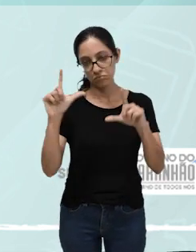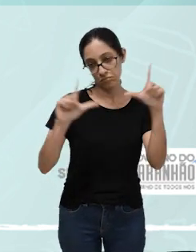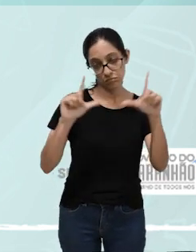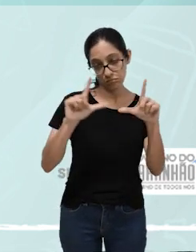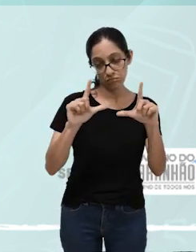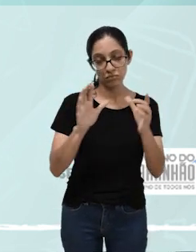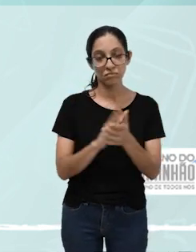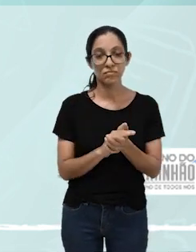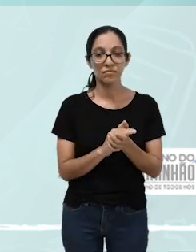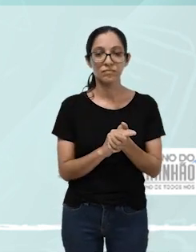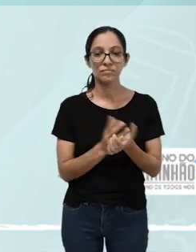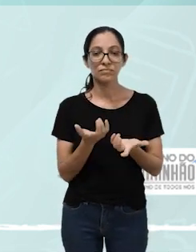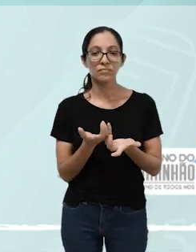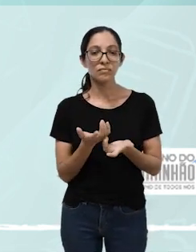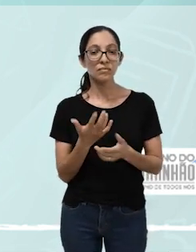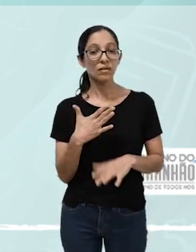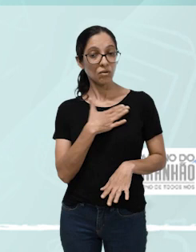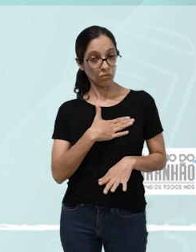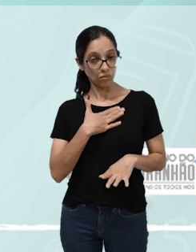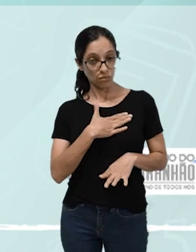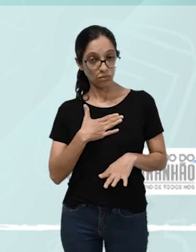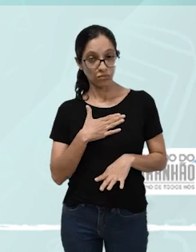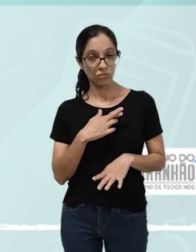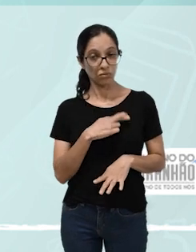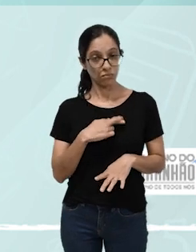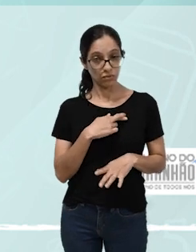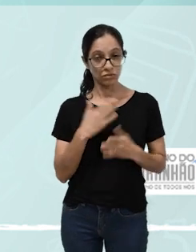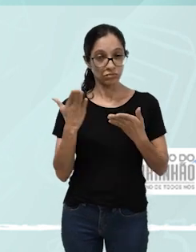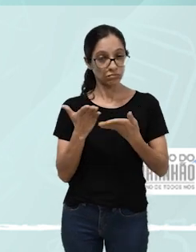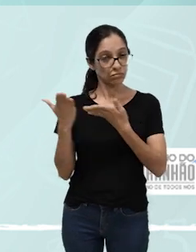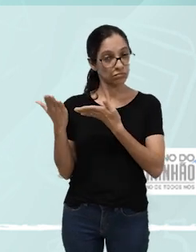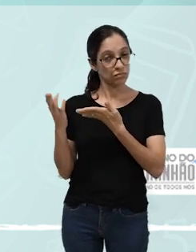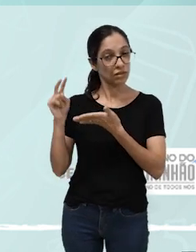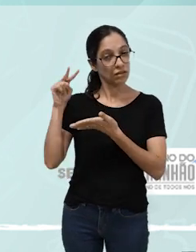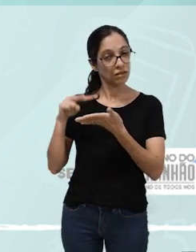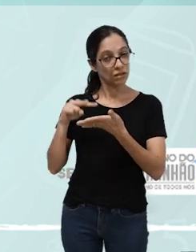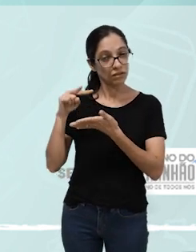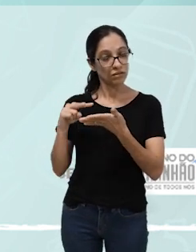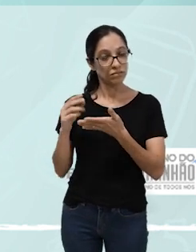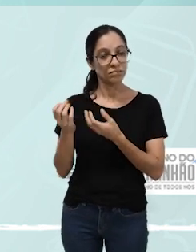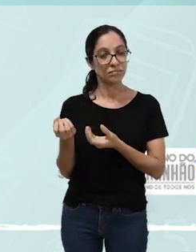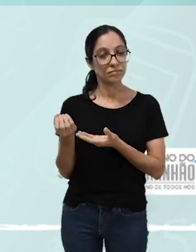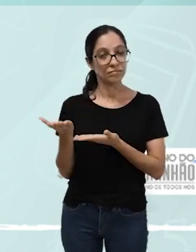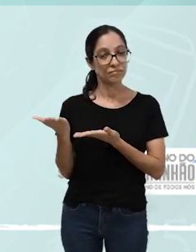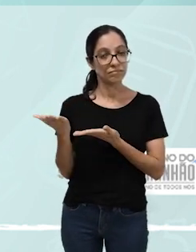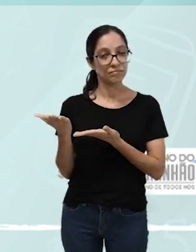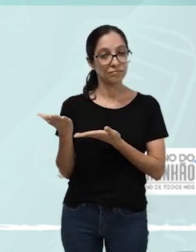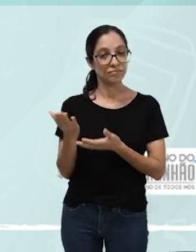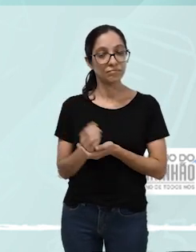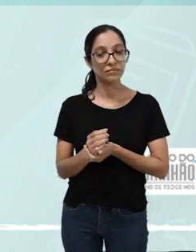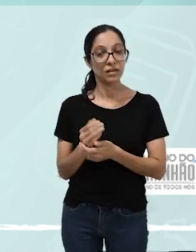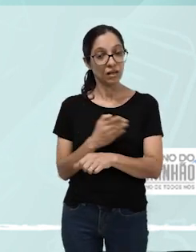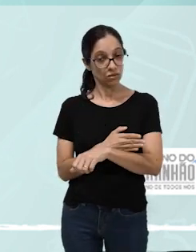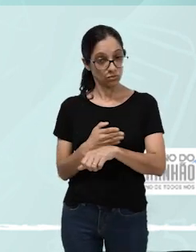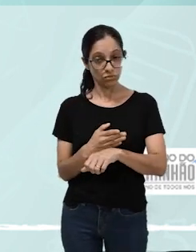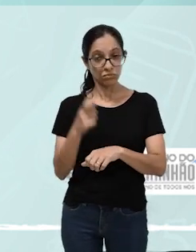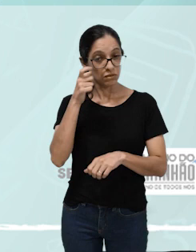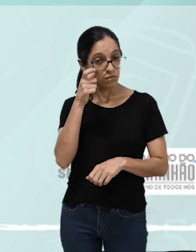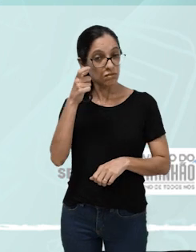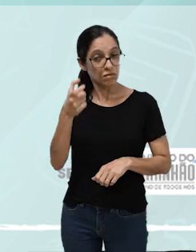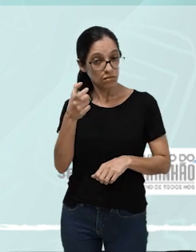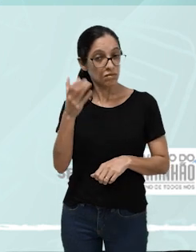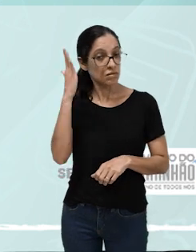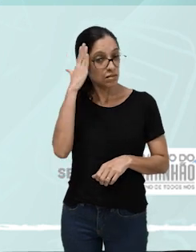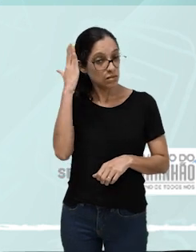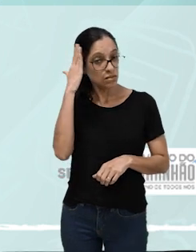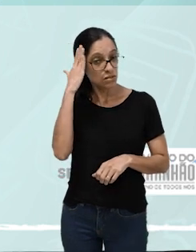TV o gosto romântico pela Evocação da idade média da sua arte Literatura e costumes este interesse deve ser